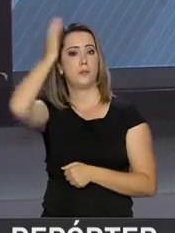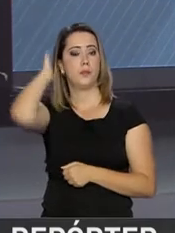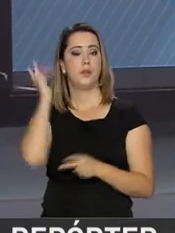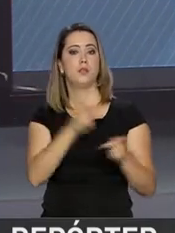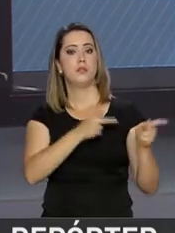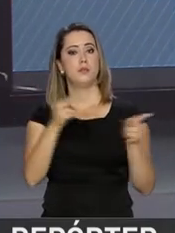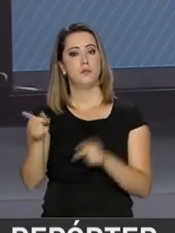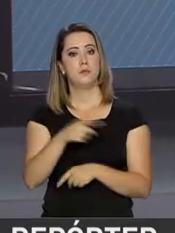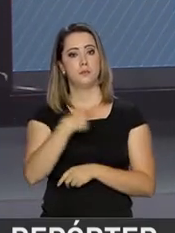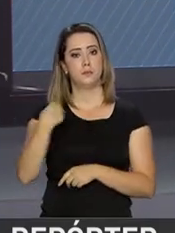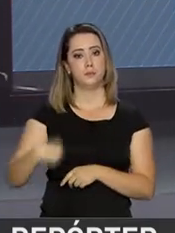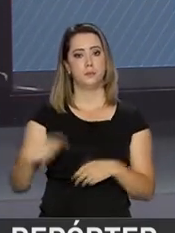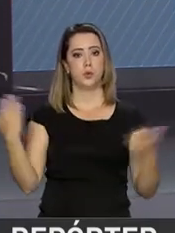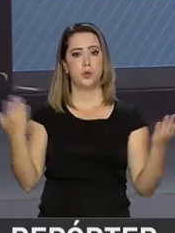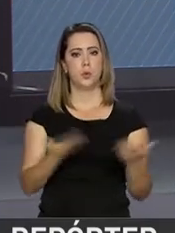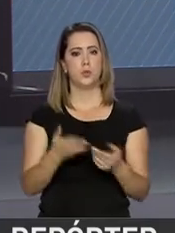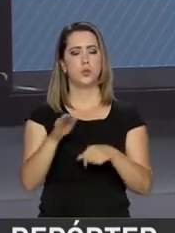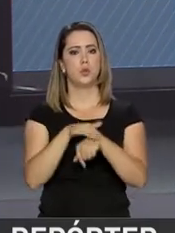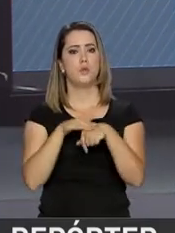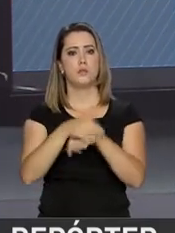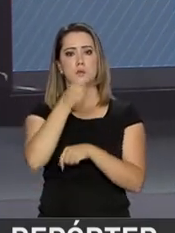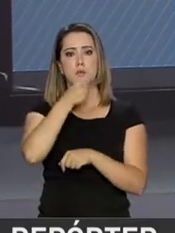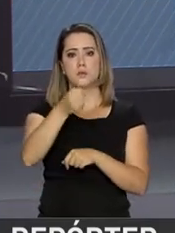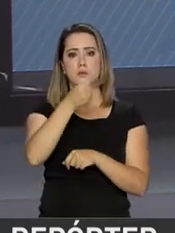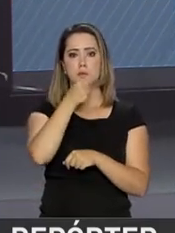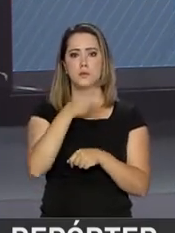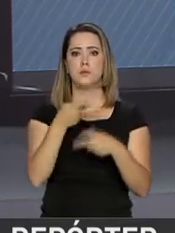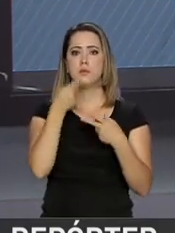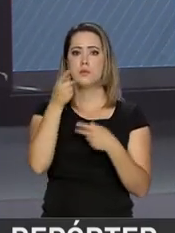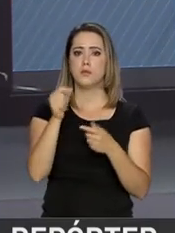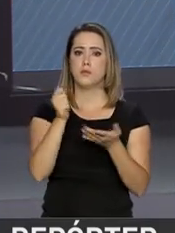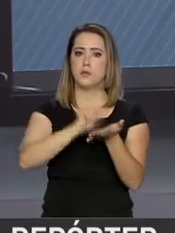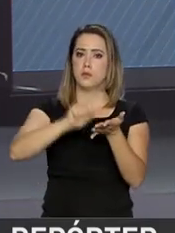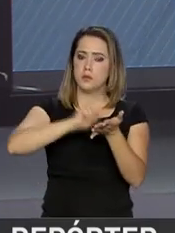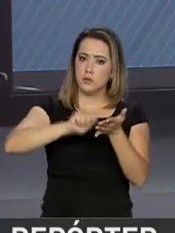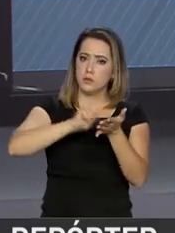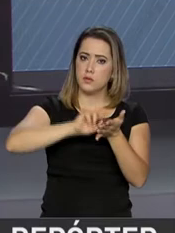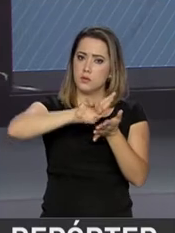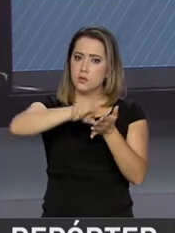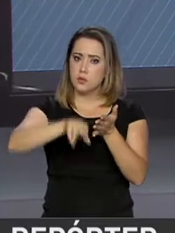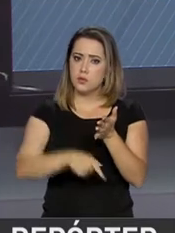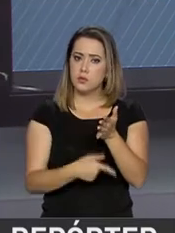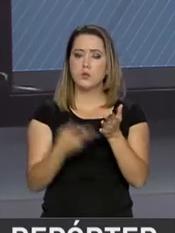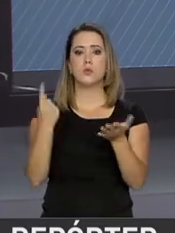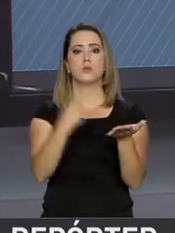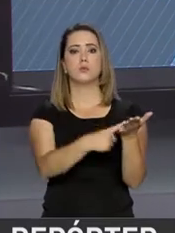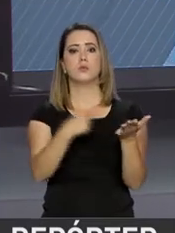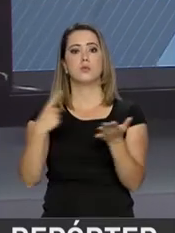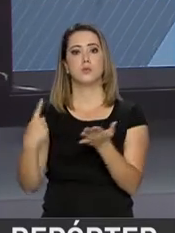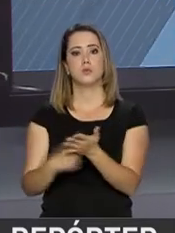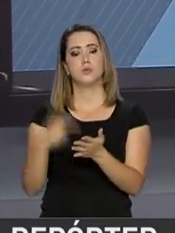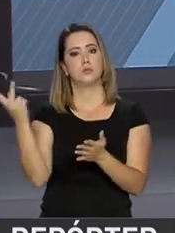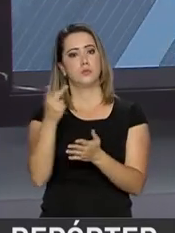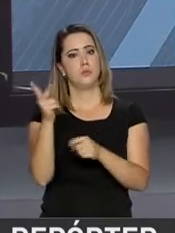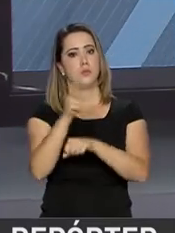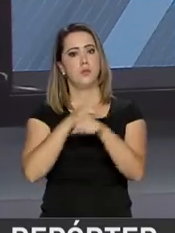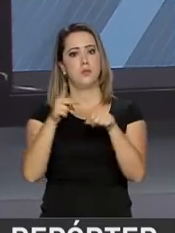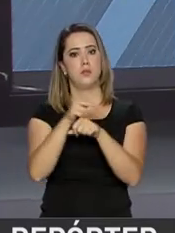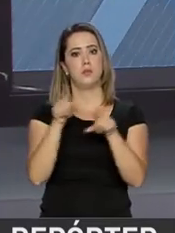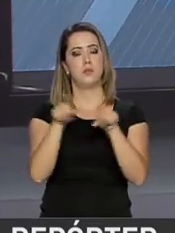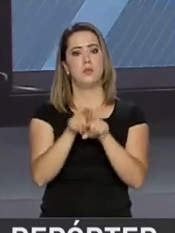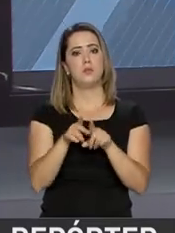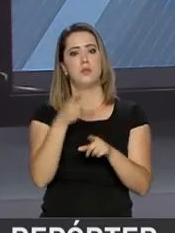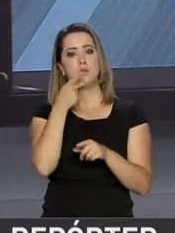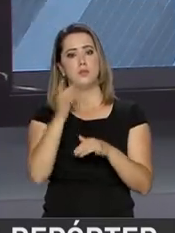oficial à china hoje ele conversou com jornalistas e comentou sobre a assinatura de vários acordos bilaterais entre as nações